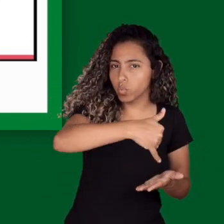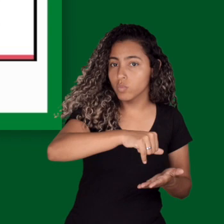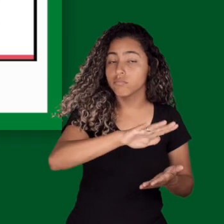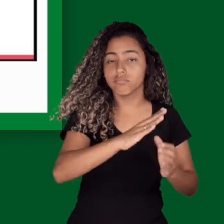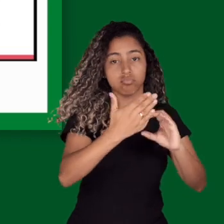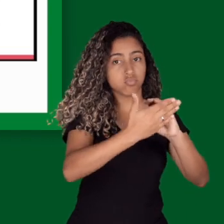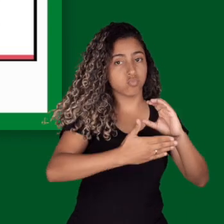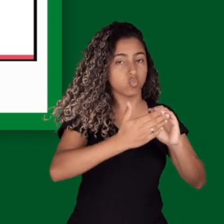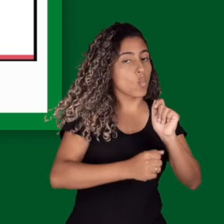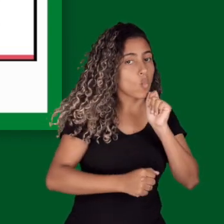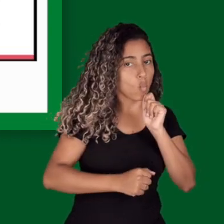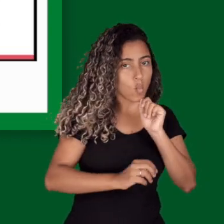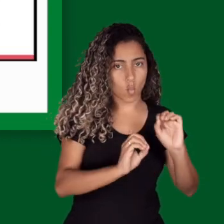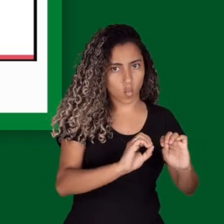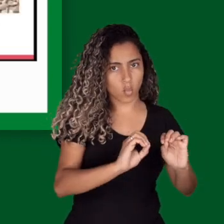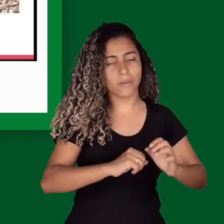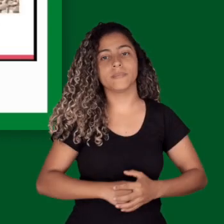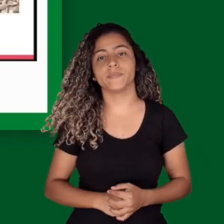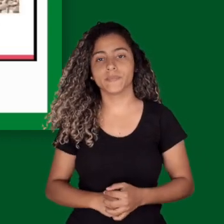não contém carboidrato.